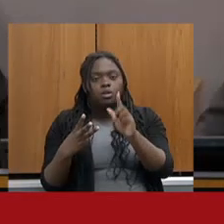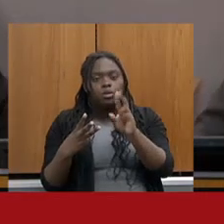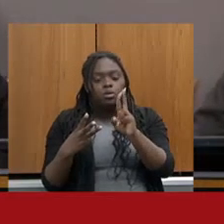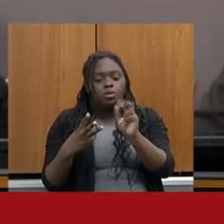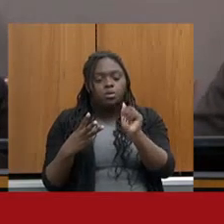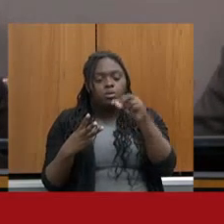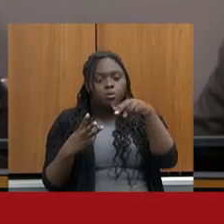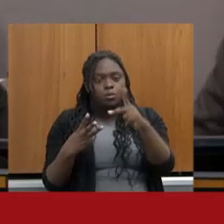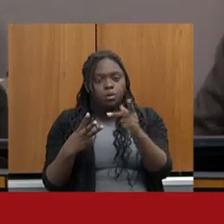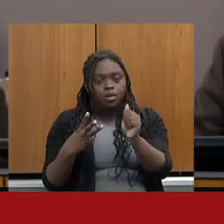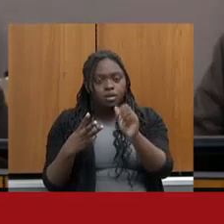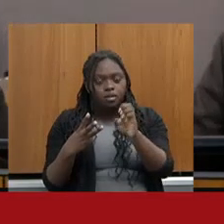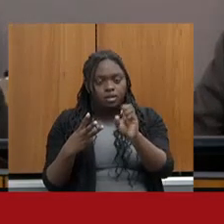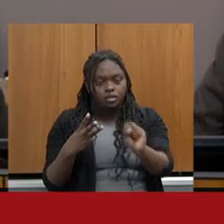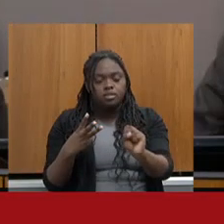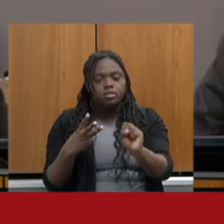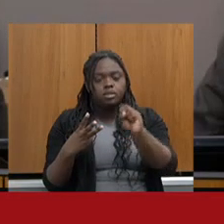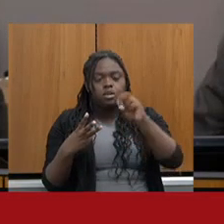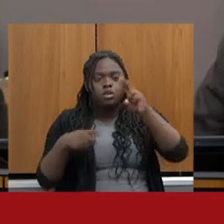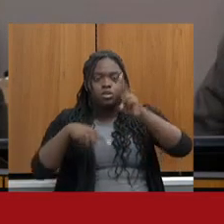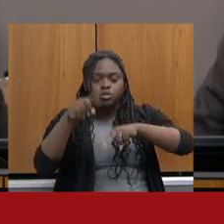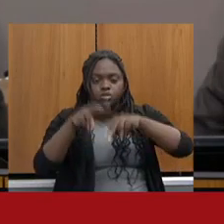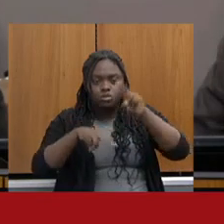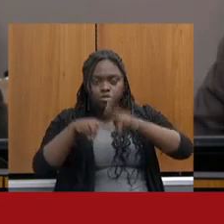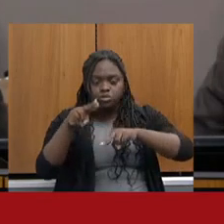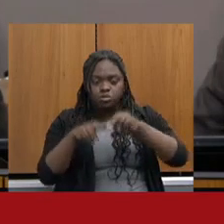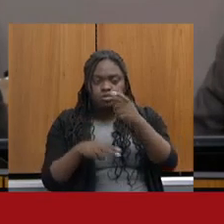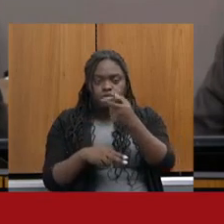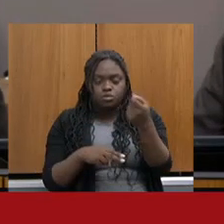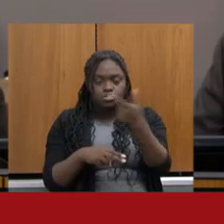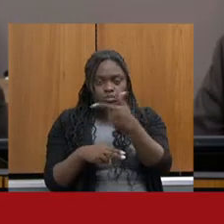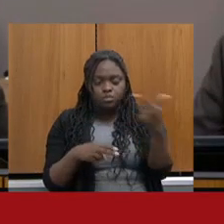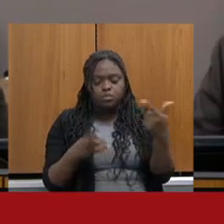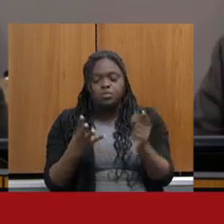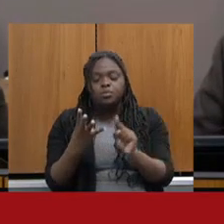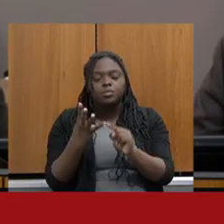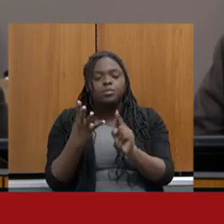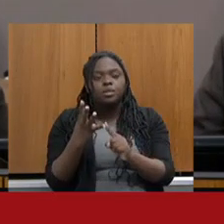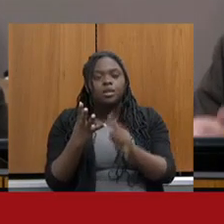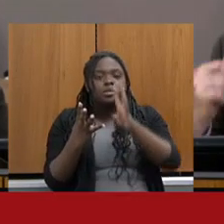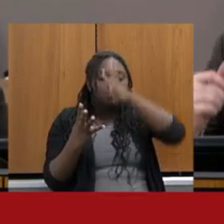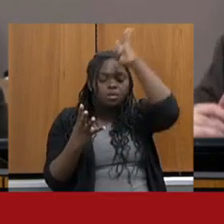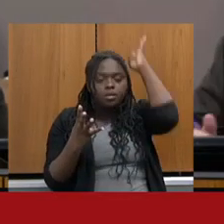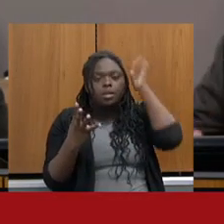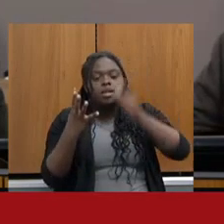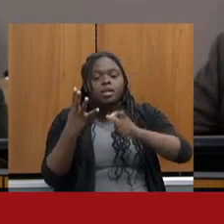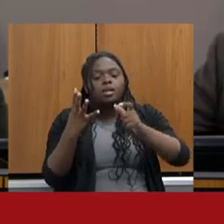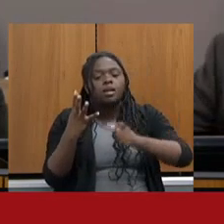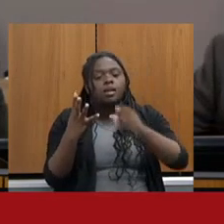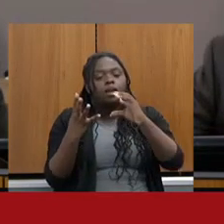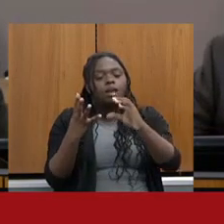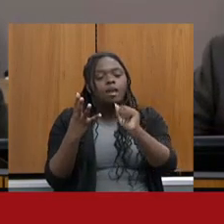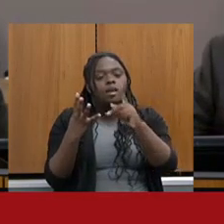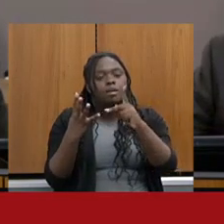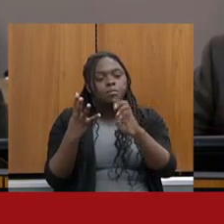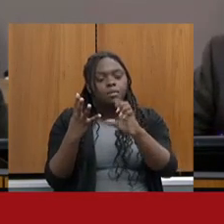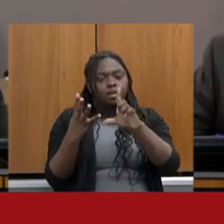em 14 de junho de 2022 pode passar levamos o bombeiro para cidade de Capelinha na